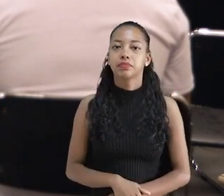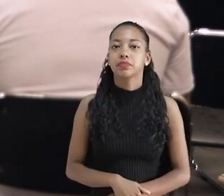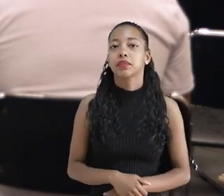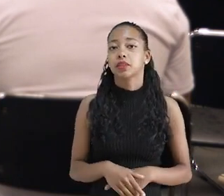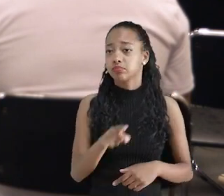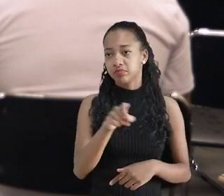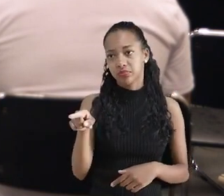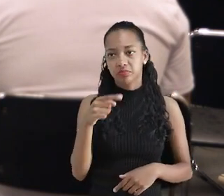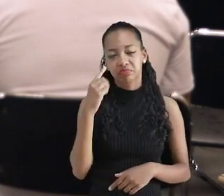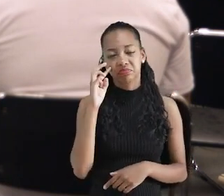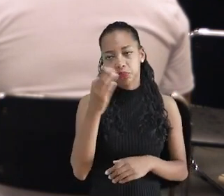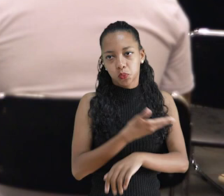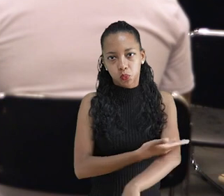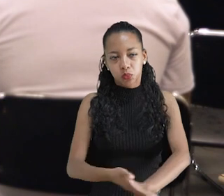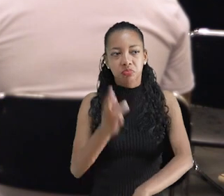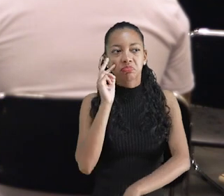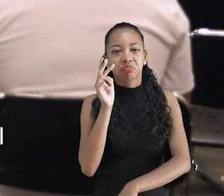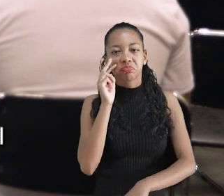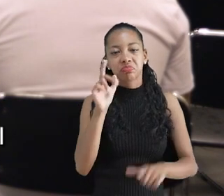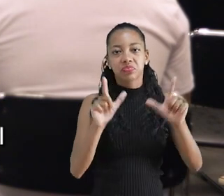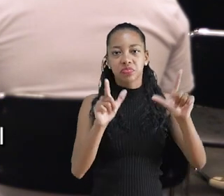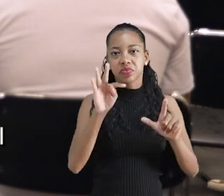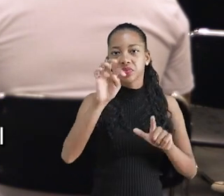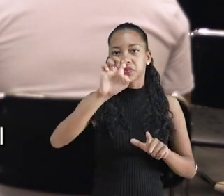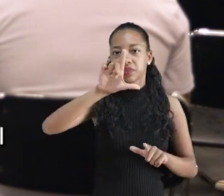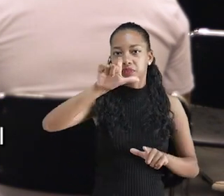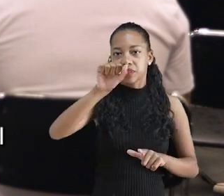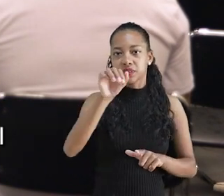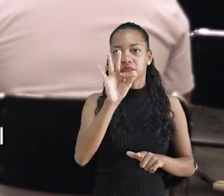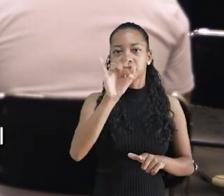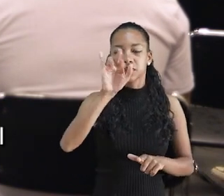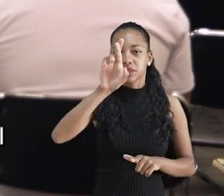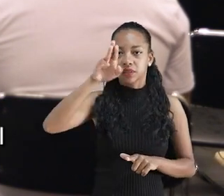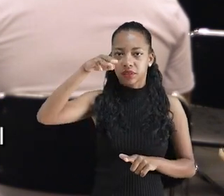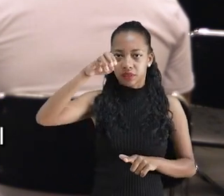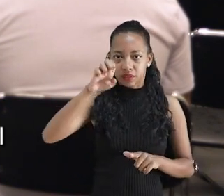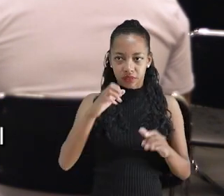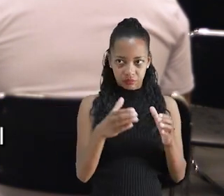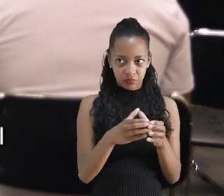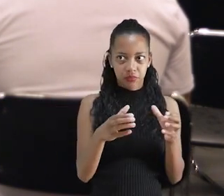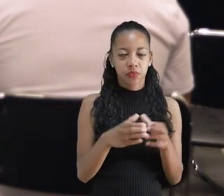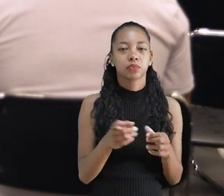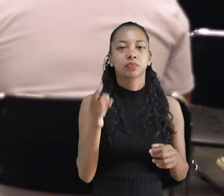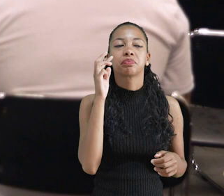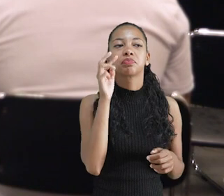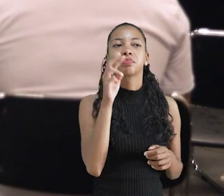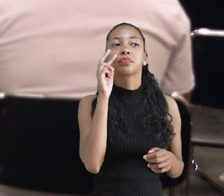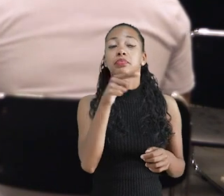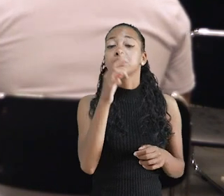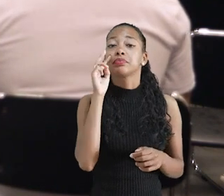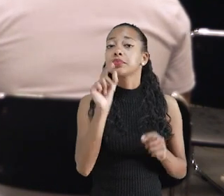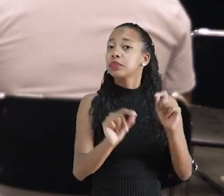Instagram do Tel filme vai ver logo de início eh a macrodrenagem também de um outro canal que atravessa todo o nosso bairro e que